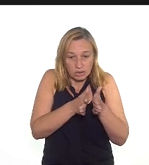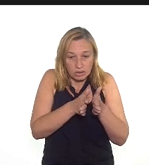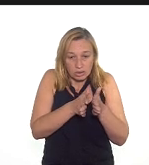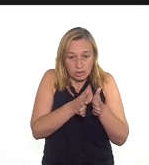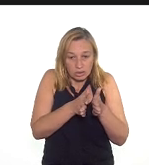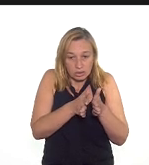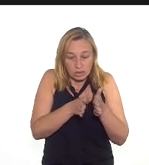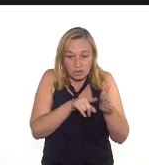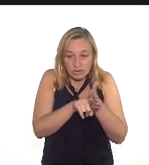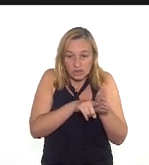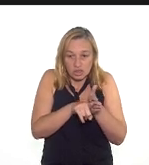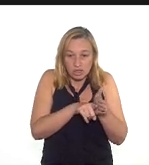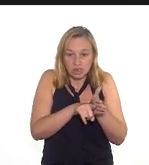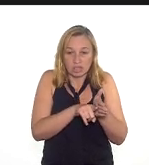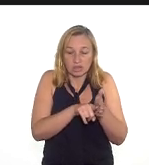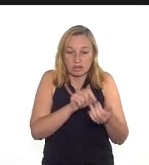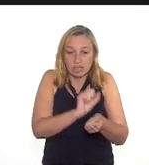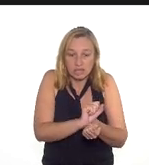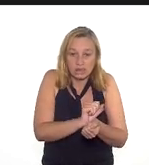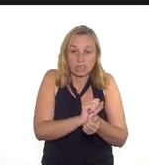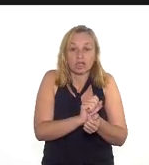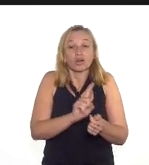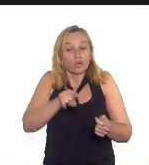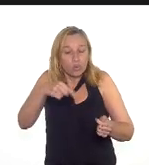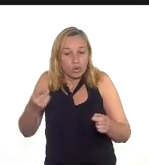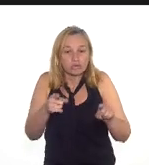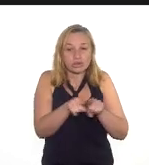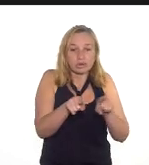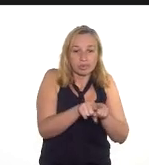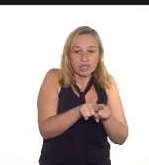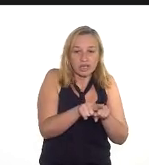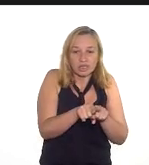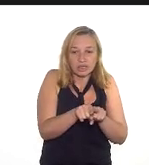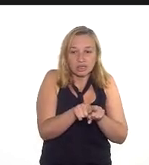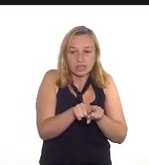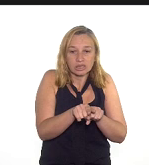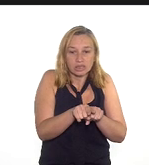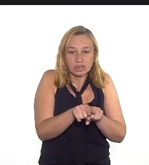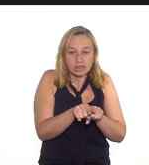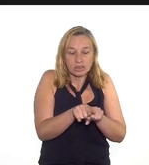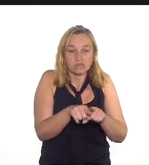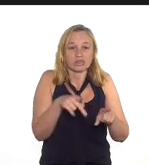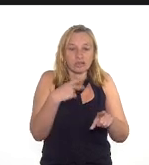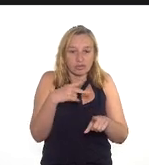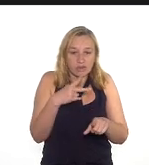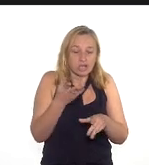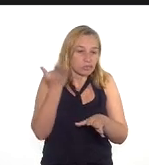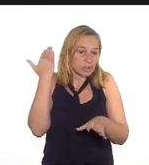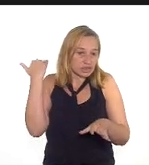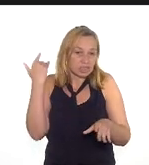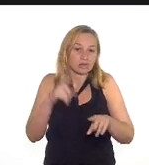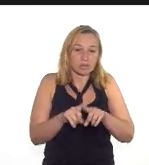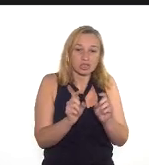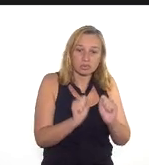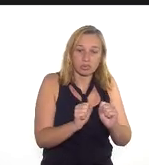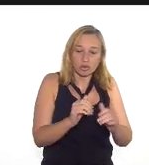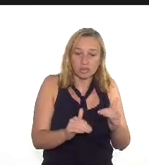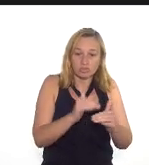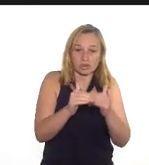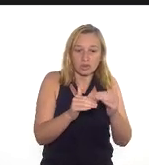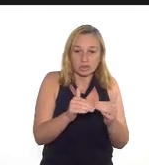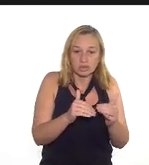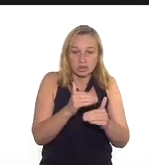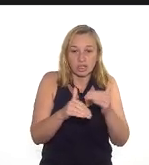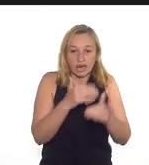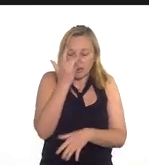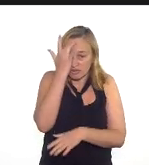ANP, a fiscalização estivesse amarrada nisso. Também outro ponto que foi assim, alvo de falas no passado, mas a gente pode evoluir muito, e isso é fácil de